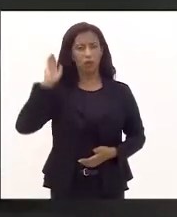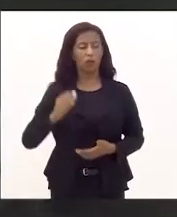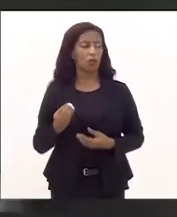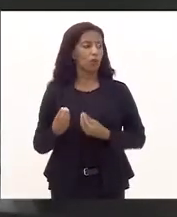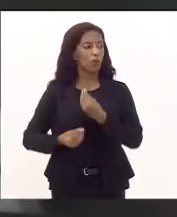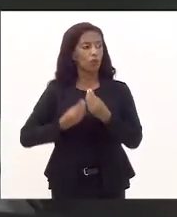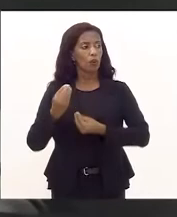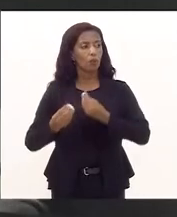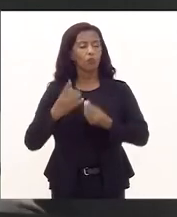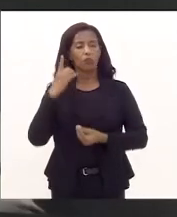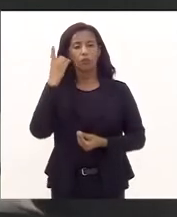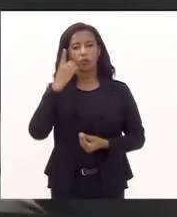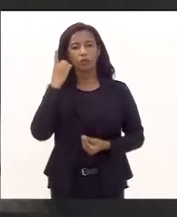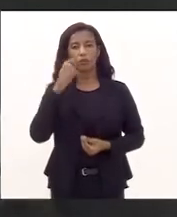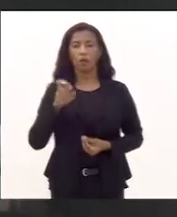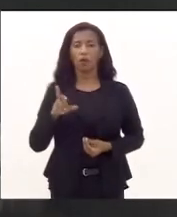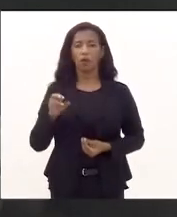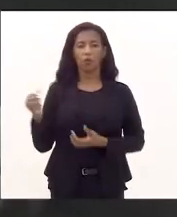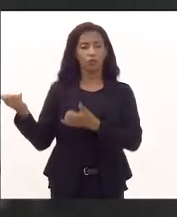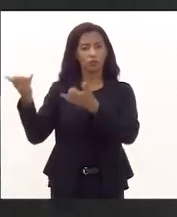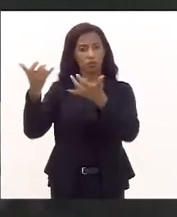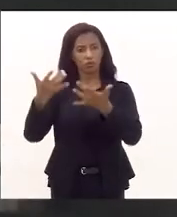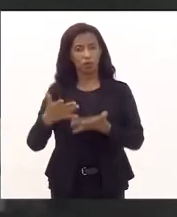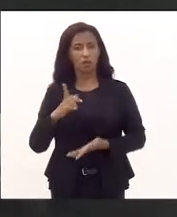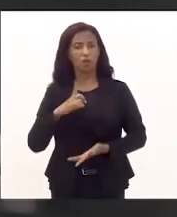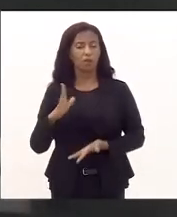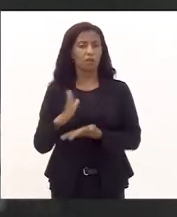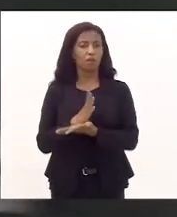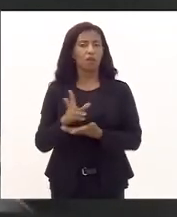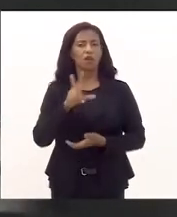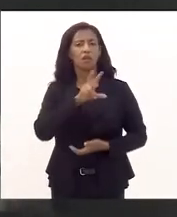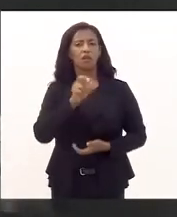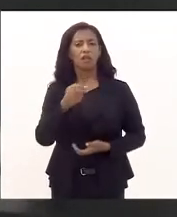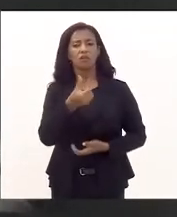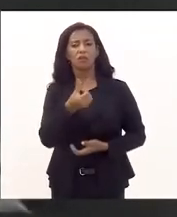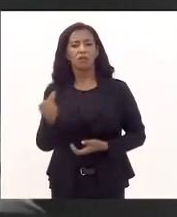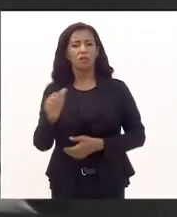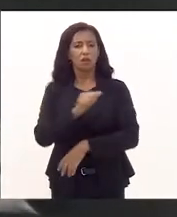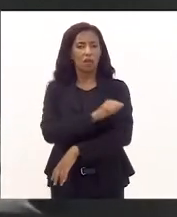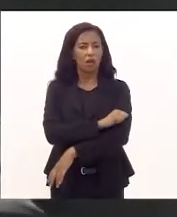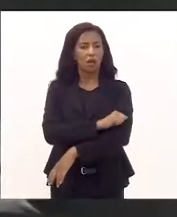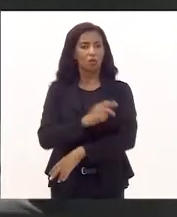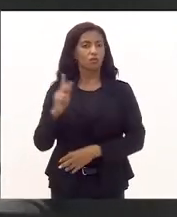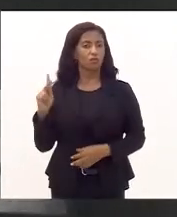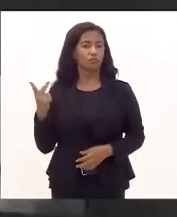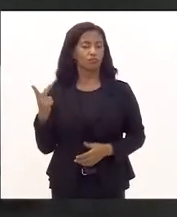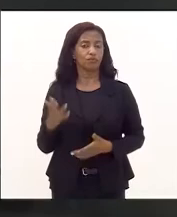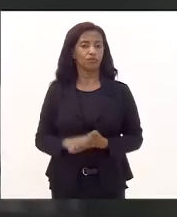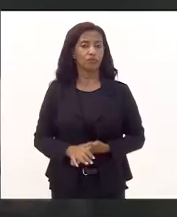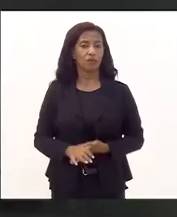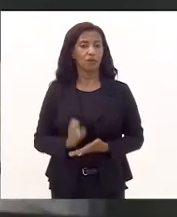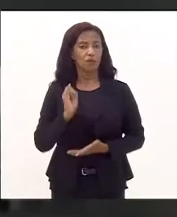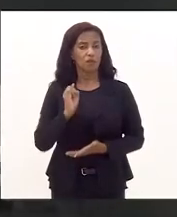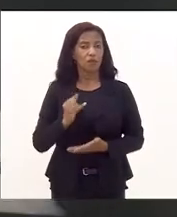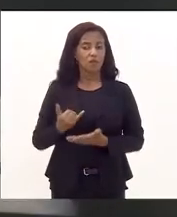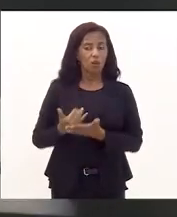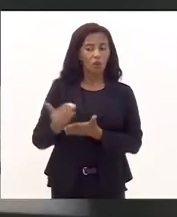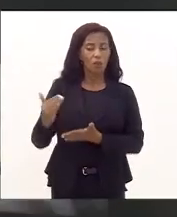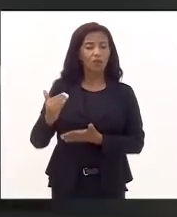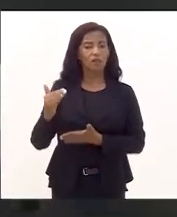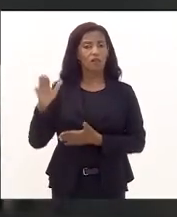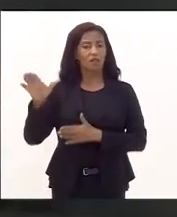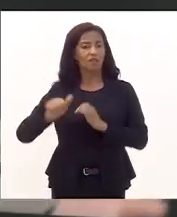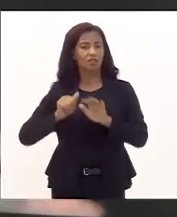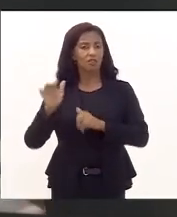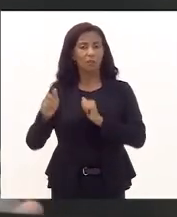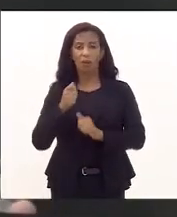Como o deputado Eurico Júnior ali falou, tem cerca de 500, 600 alunos da questão de história. Mas se começar a chamar, eu